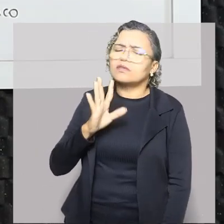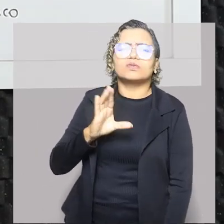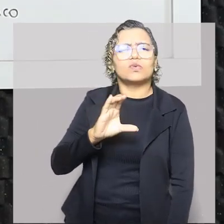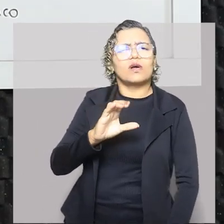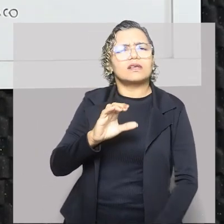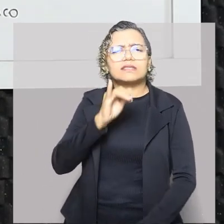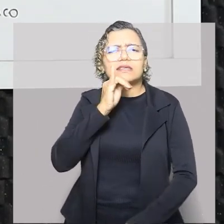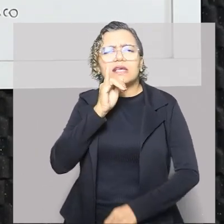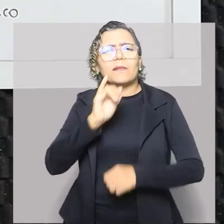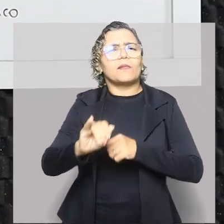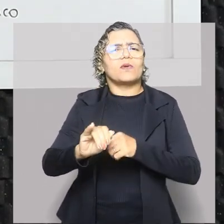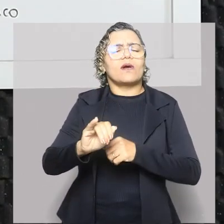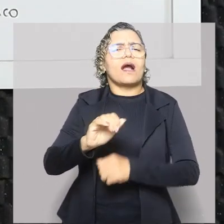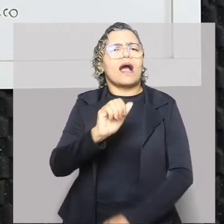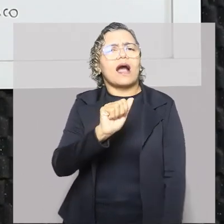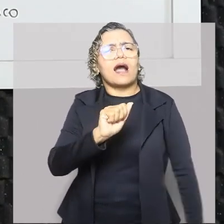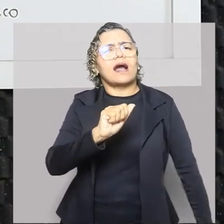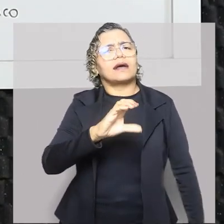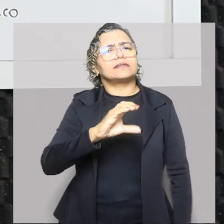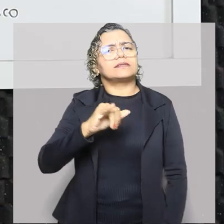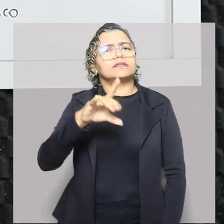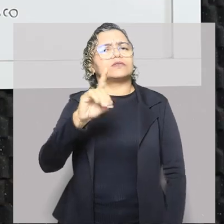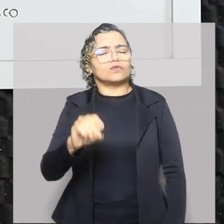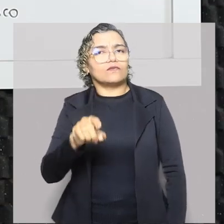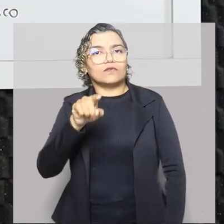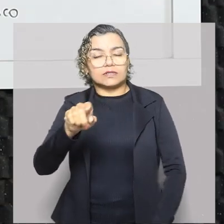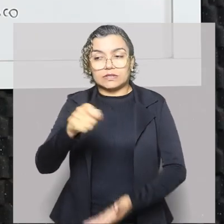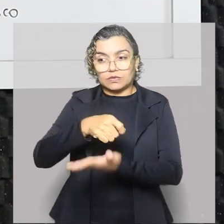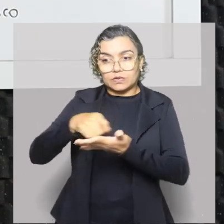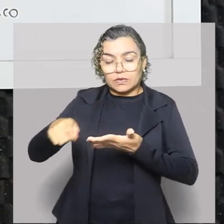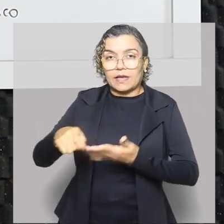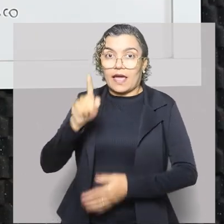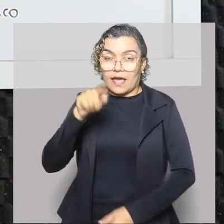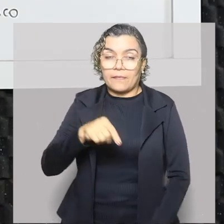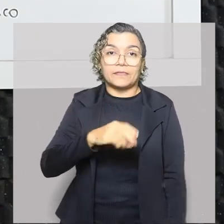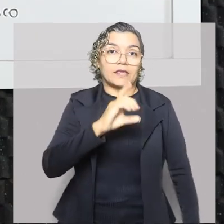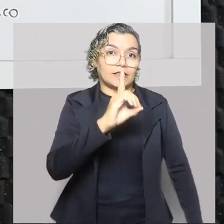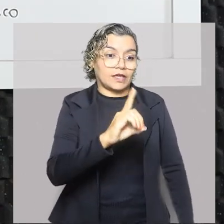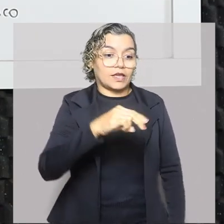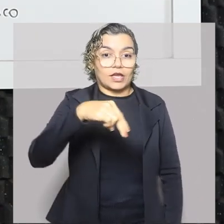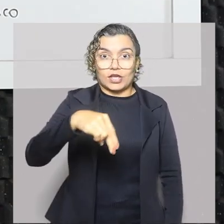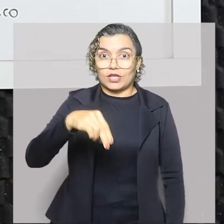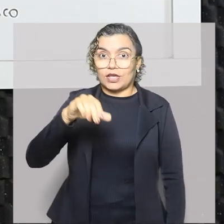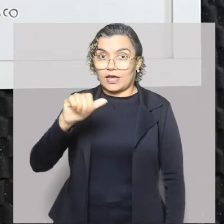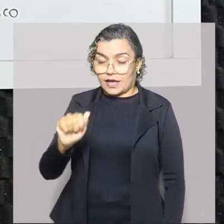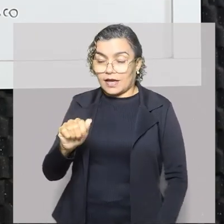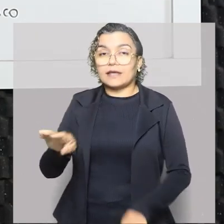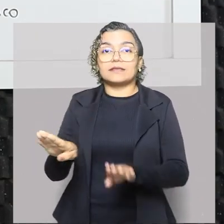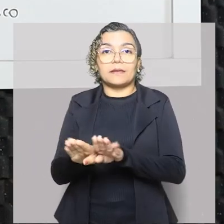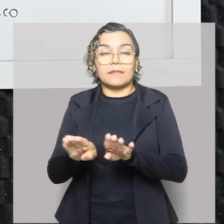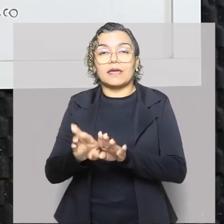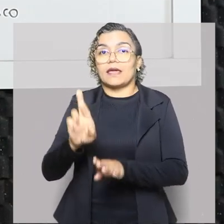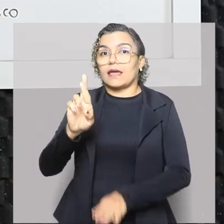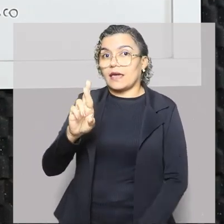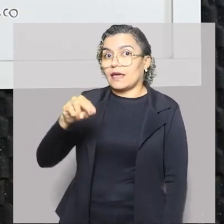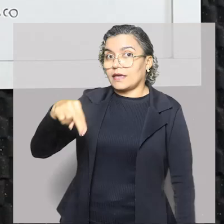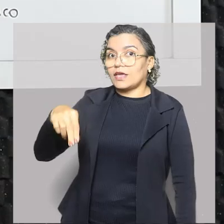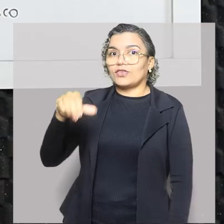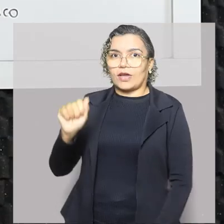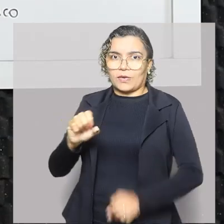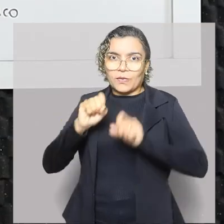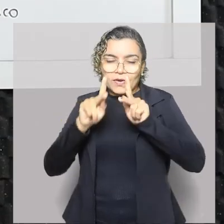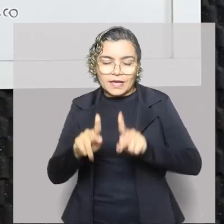né? O que é um ácido nucleico mesmo? Anota, DNA e RNA, tá? Então,